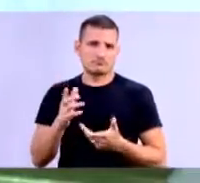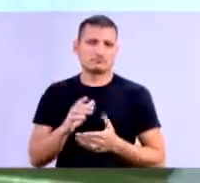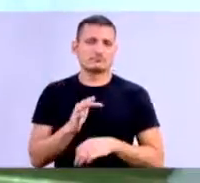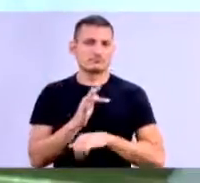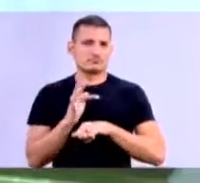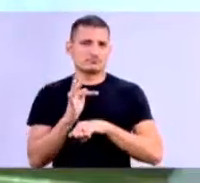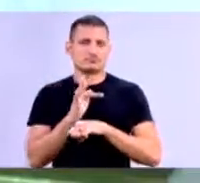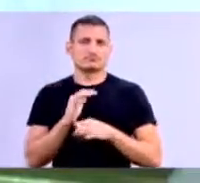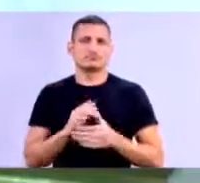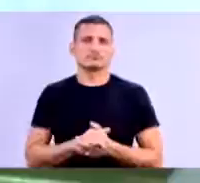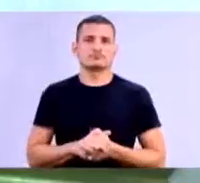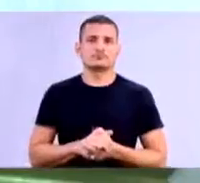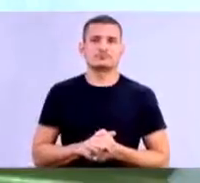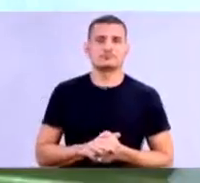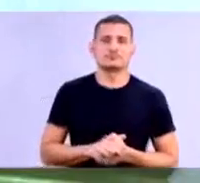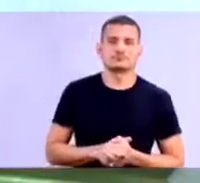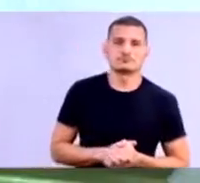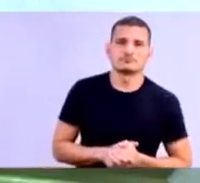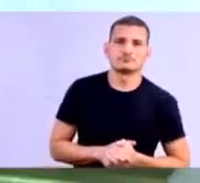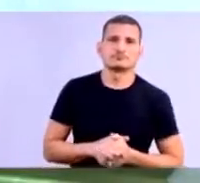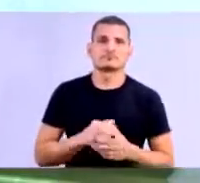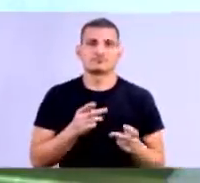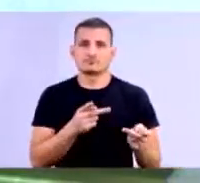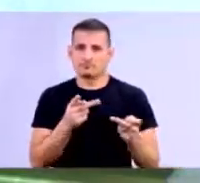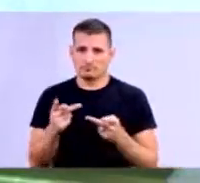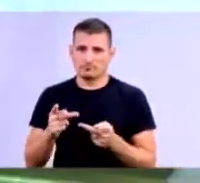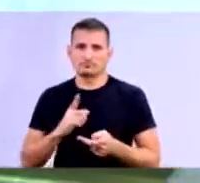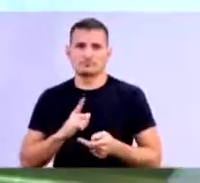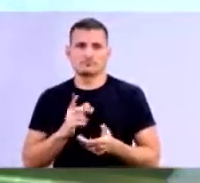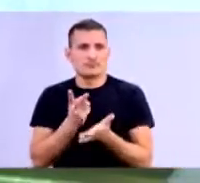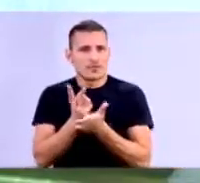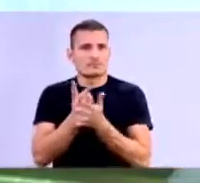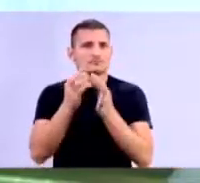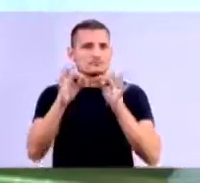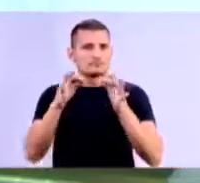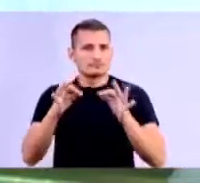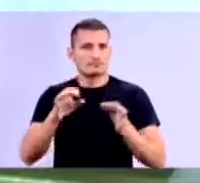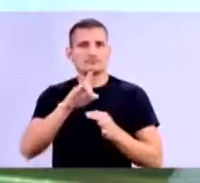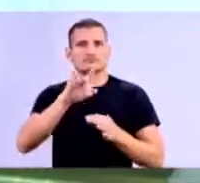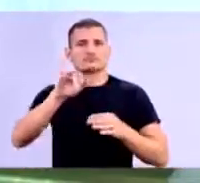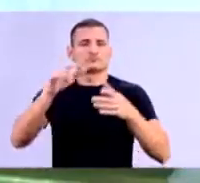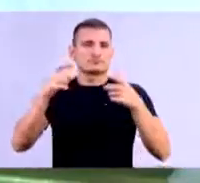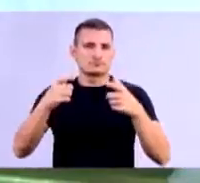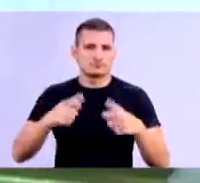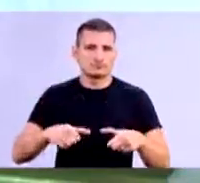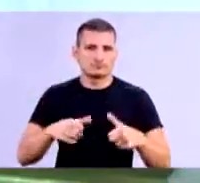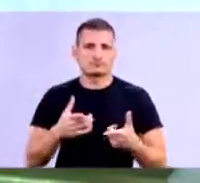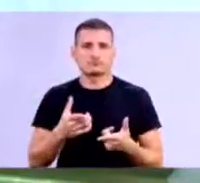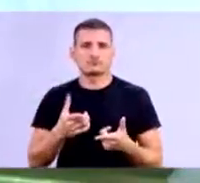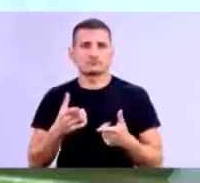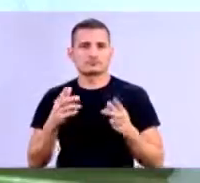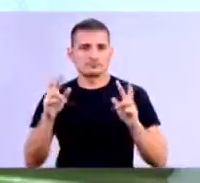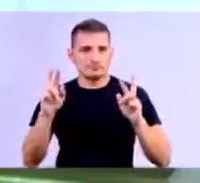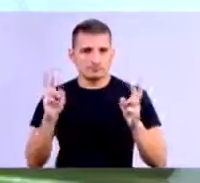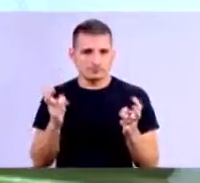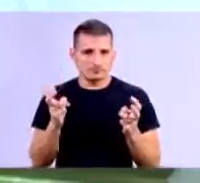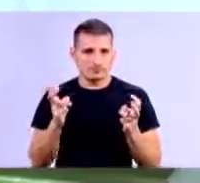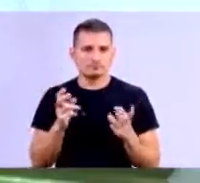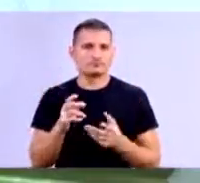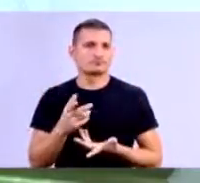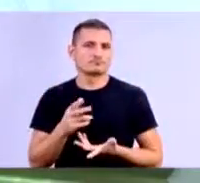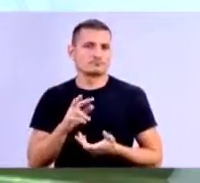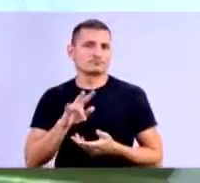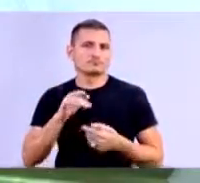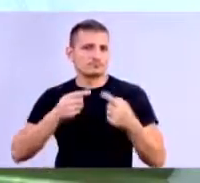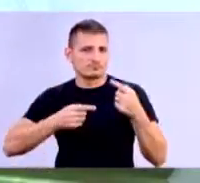motivos. O convite, apesar de possuir a mesma estrutura de data, local, o assunto que vai ser